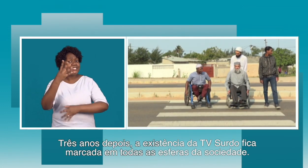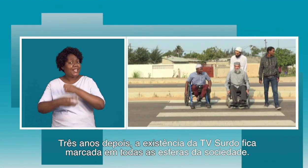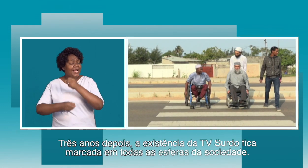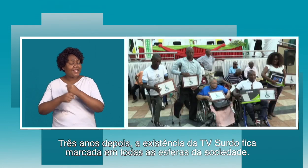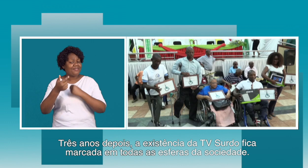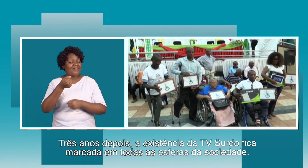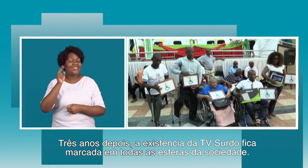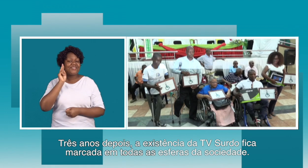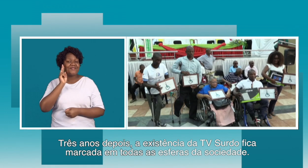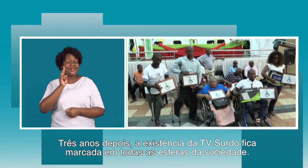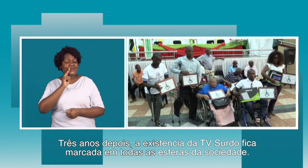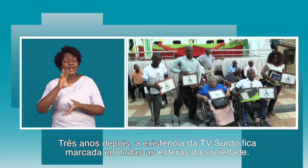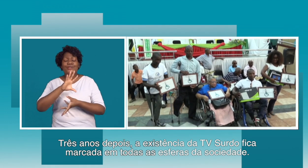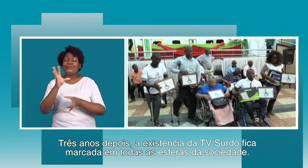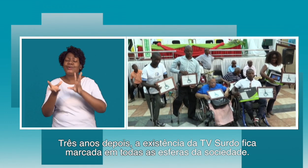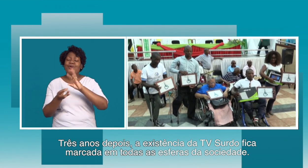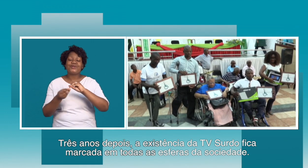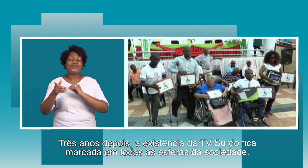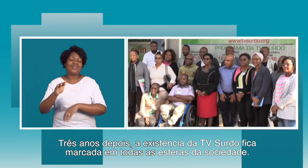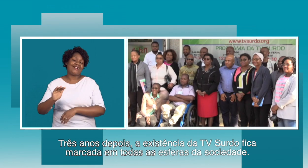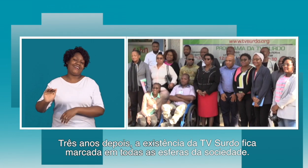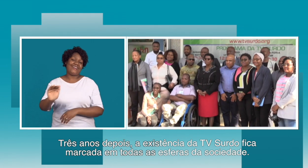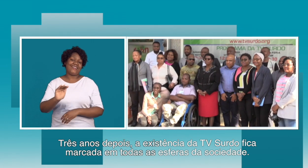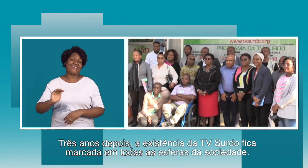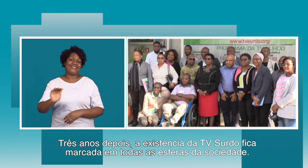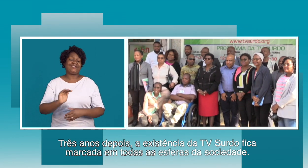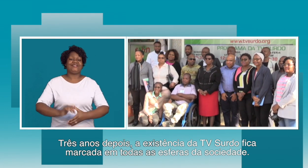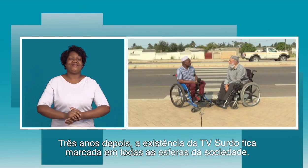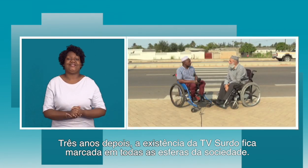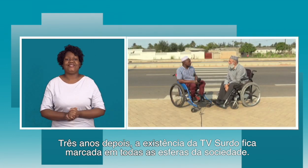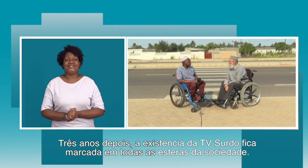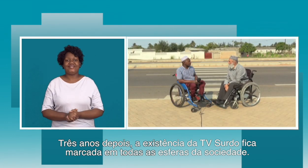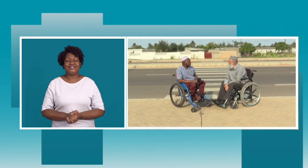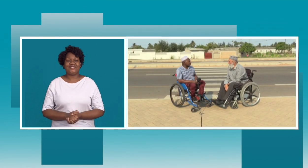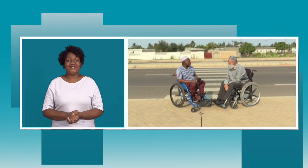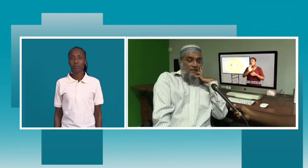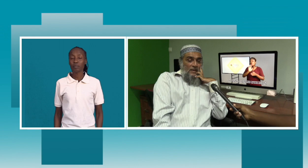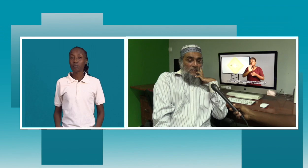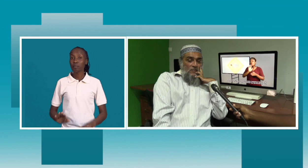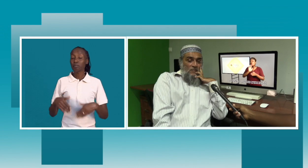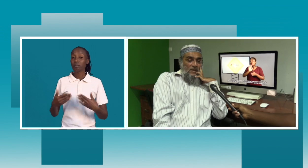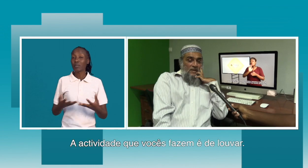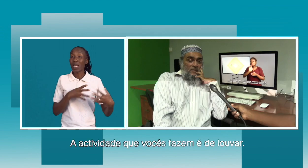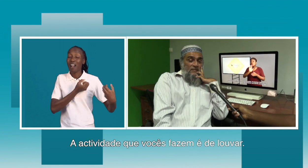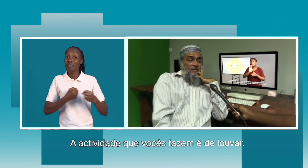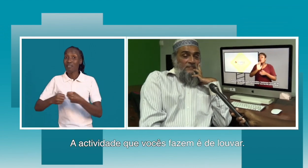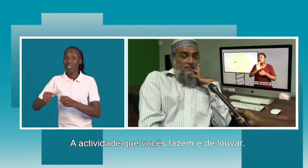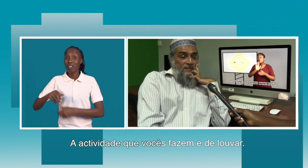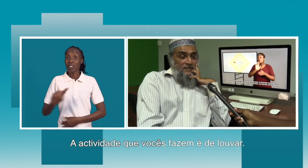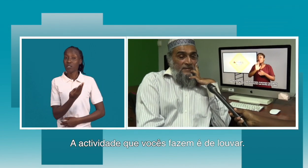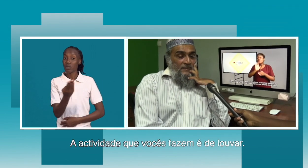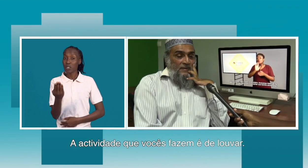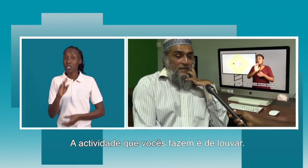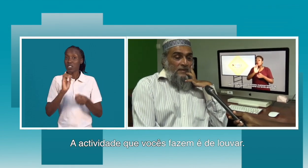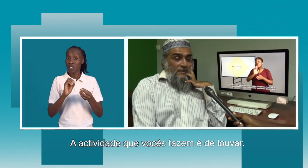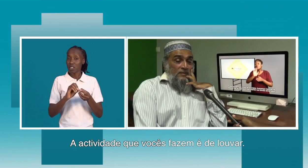depois, a existência da TV surdo fica marcada em todas as esferas da sociedade. É uma atividade que vocês